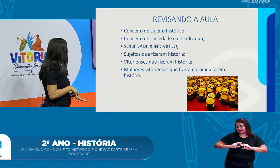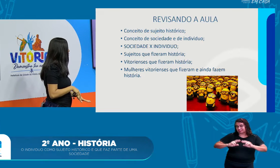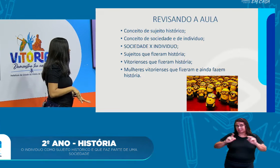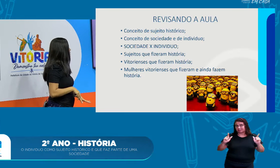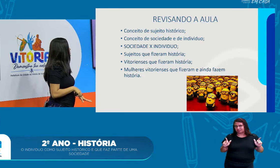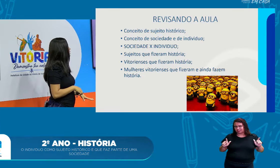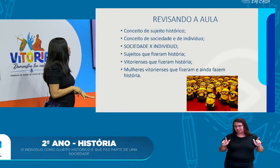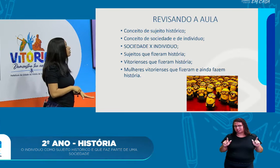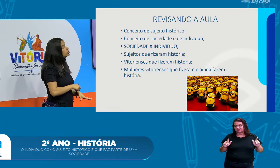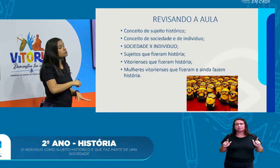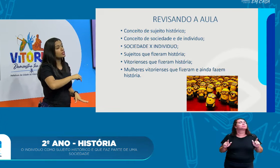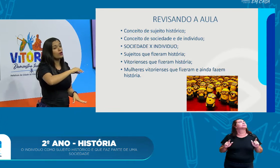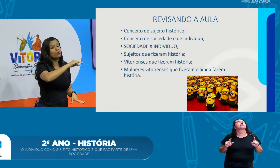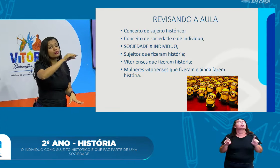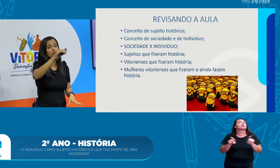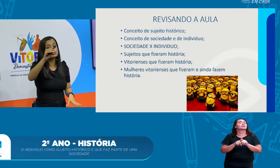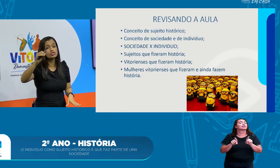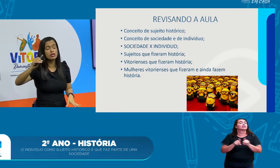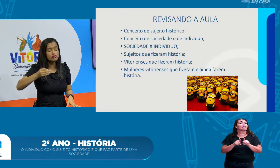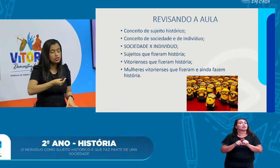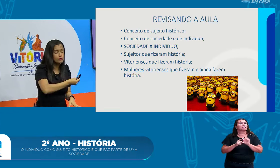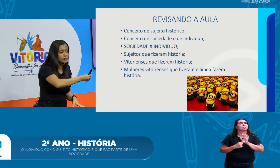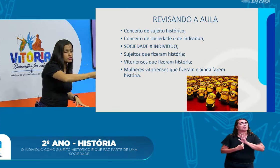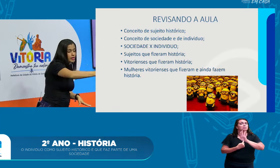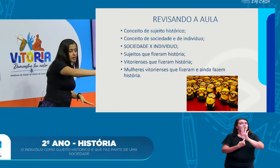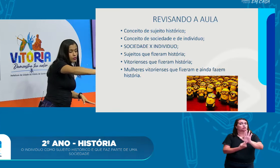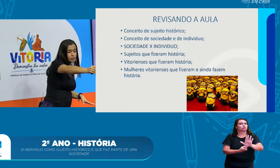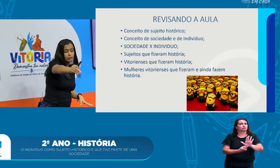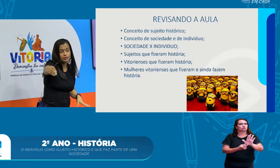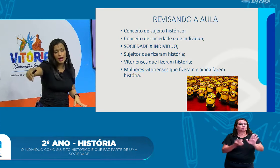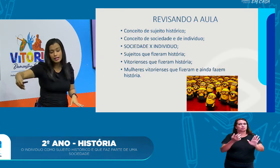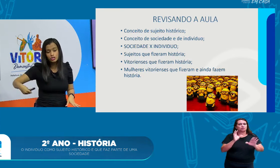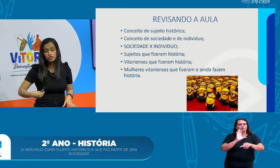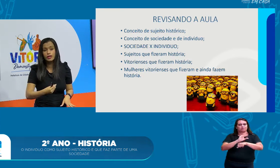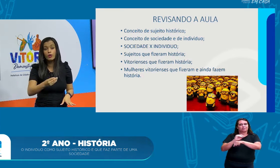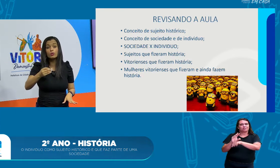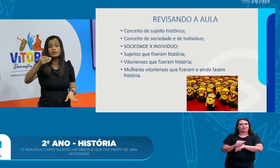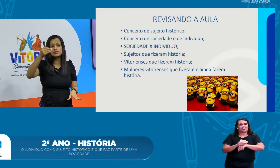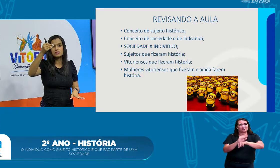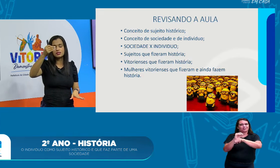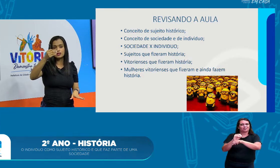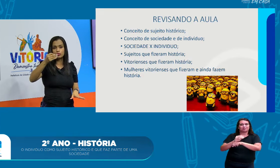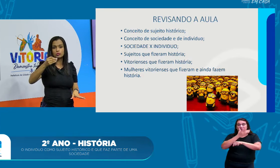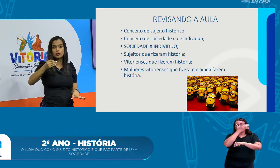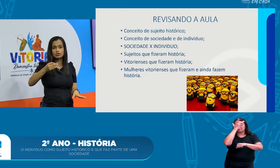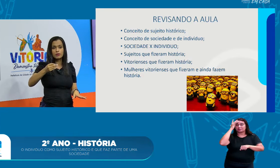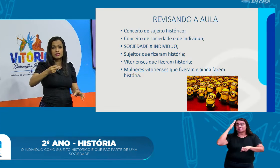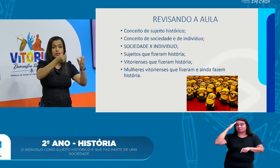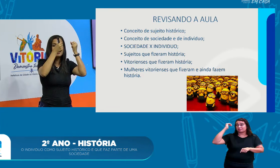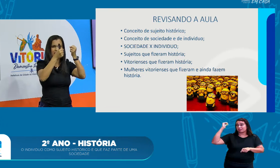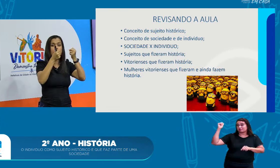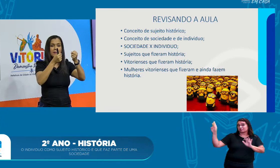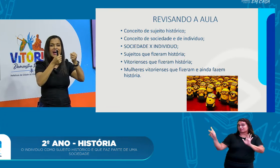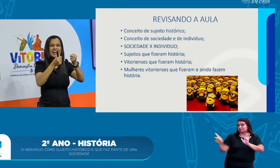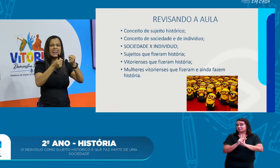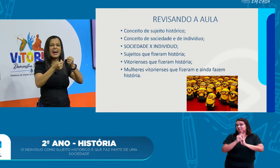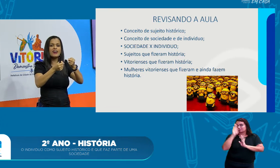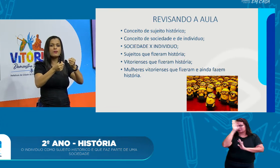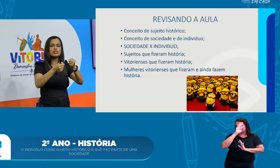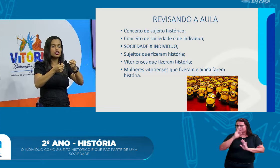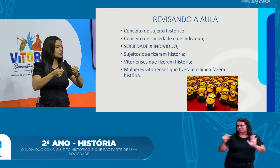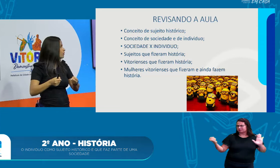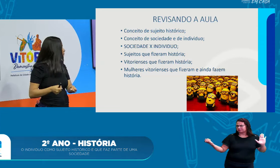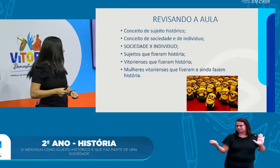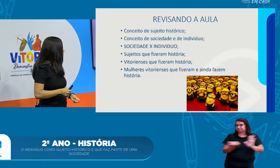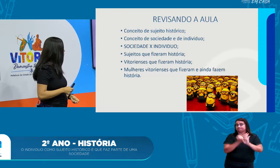diferença, certo? Mostramos aqui alguns sujeitos que fizeram aí a história acontecer dentro do nosso Brasil, que